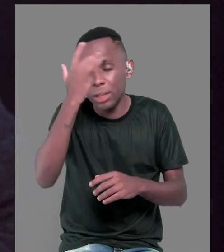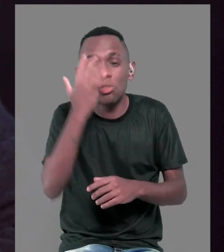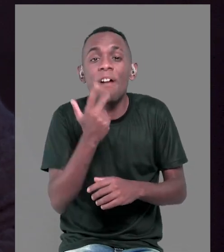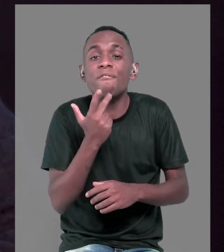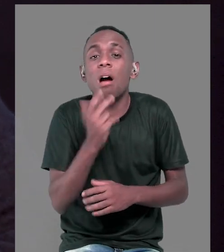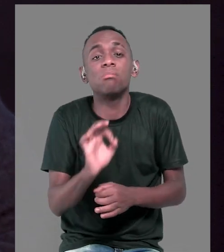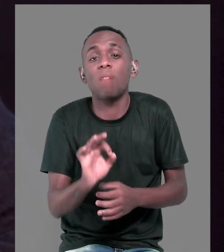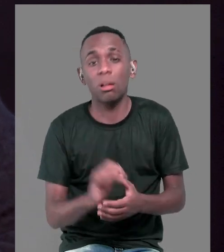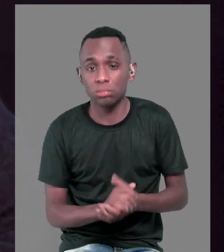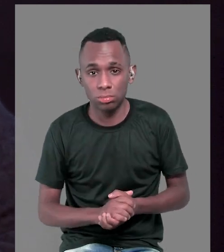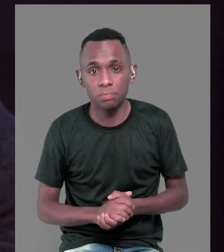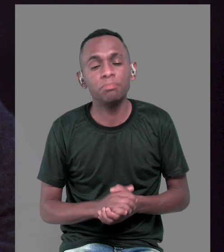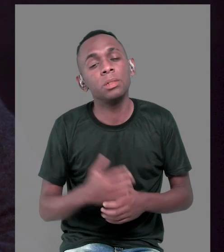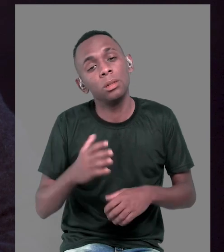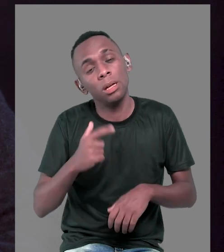a minha